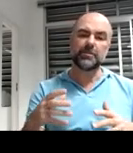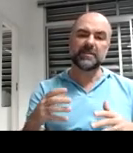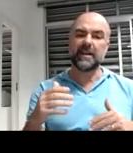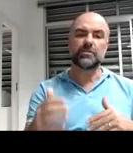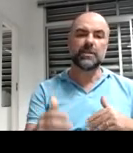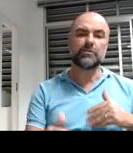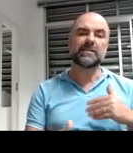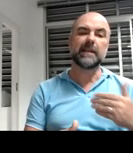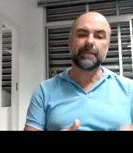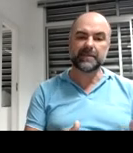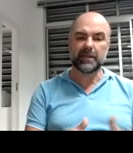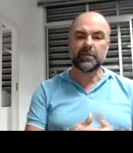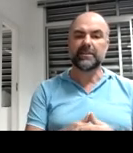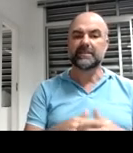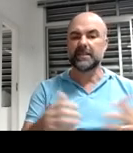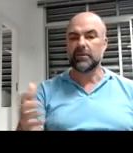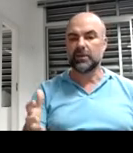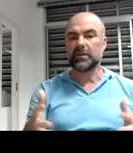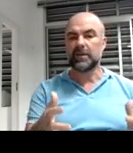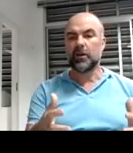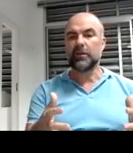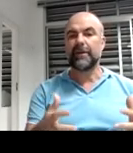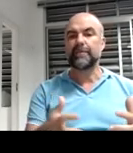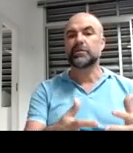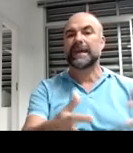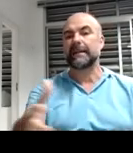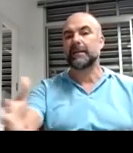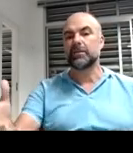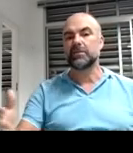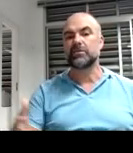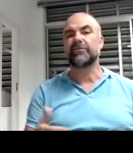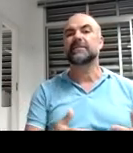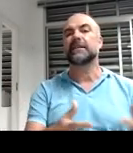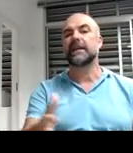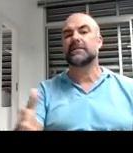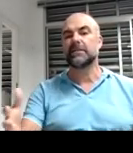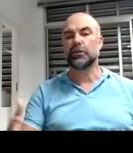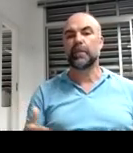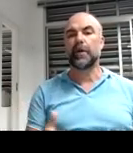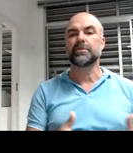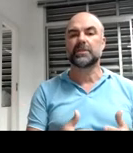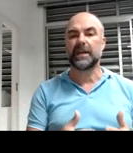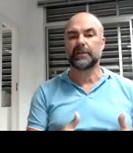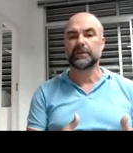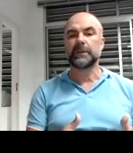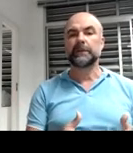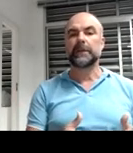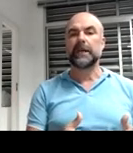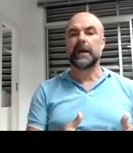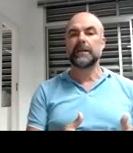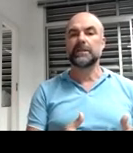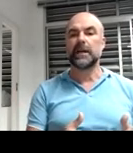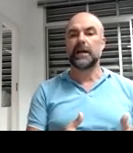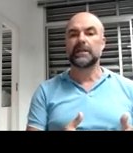os processos, né? O sinapse da inovação, onde vai buscar dentro das universidades e dentro do próprio Estado,